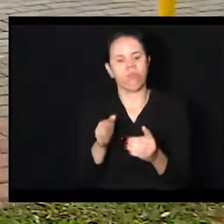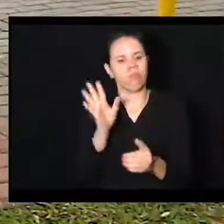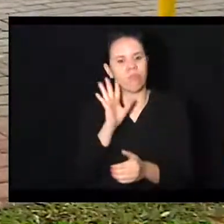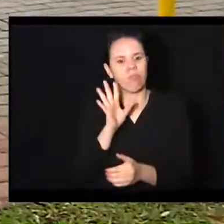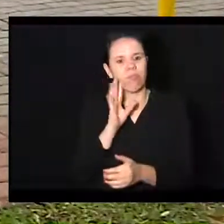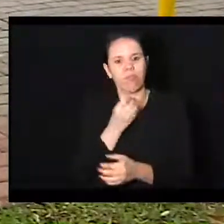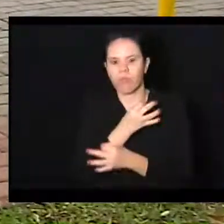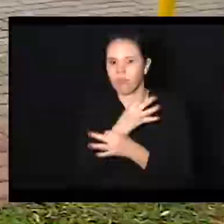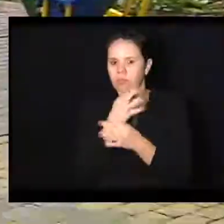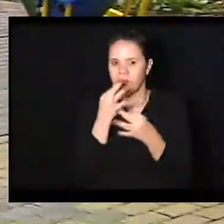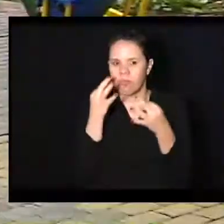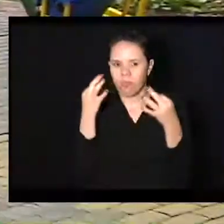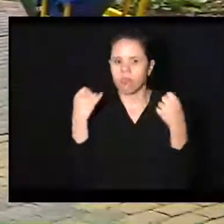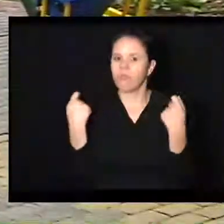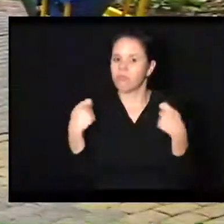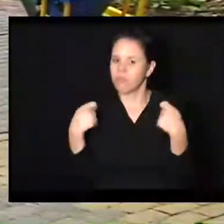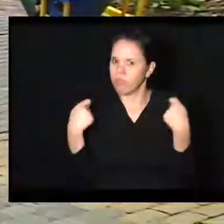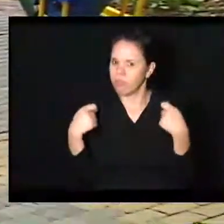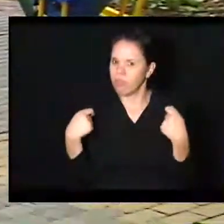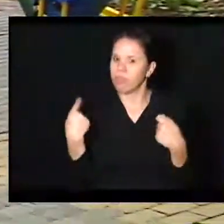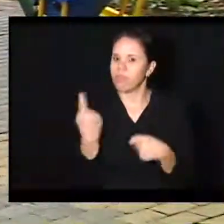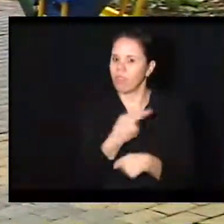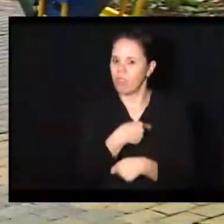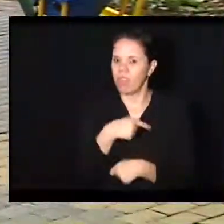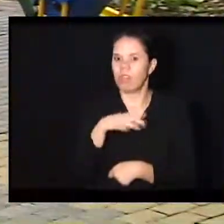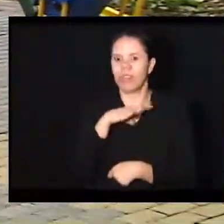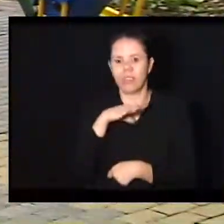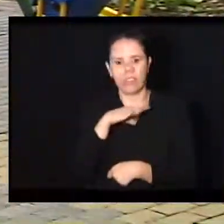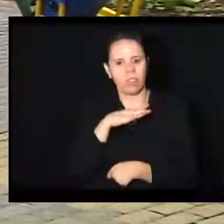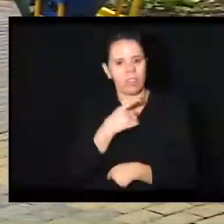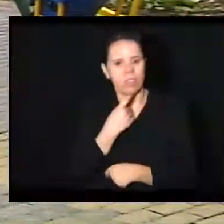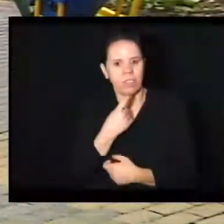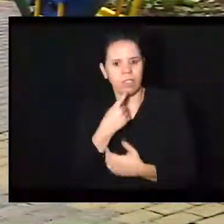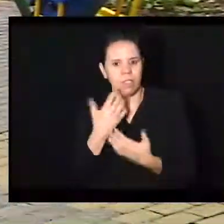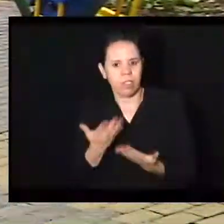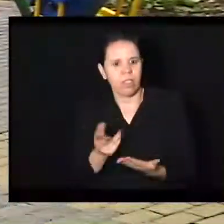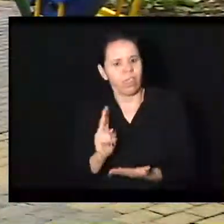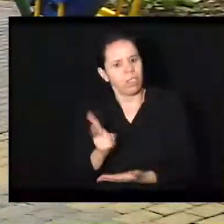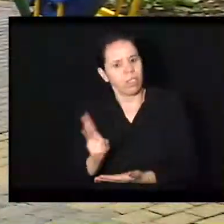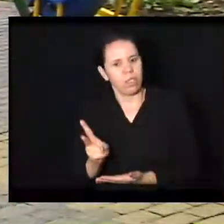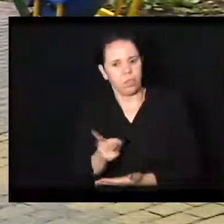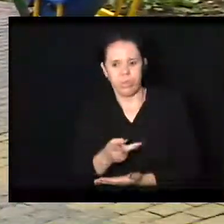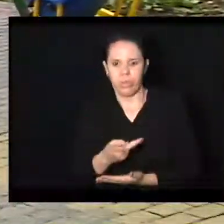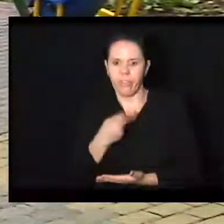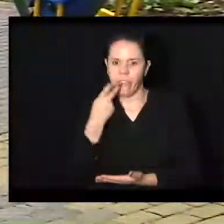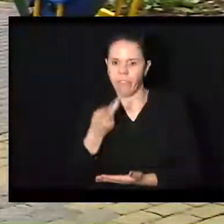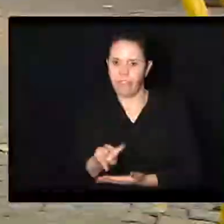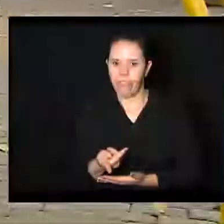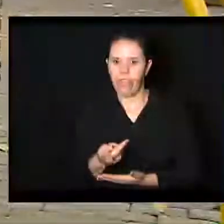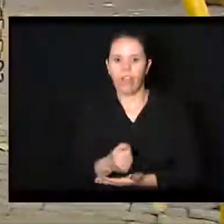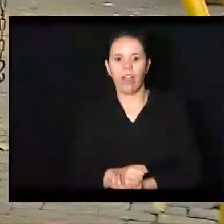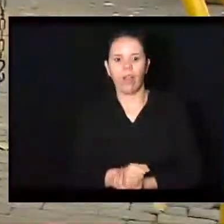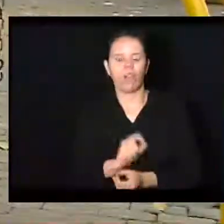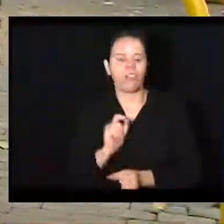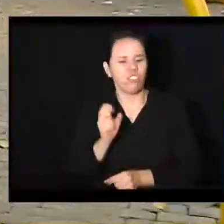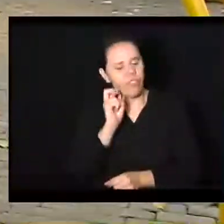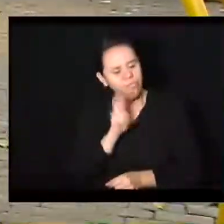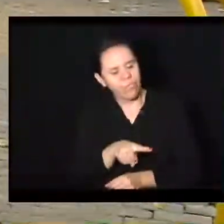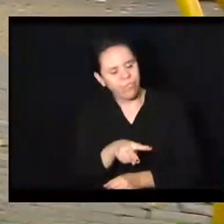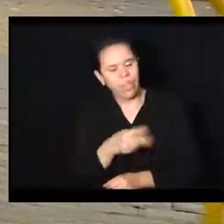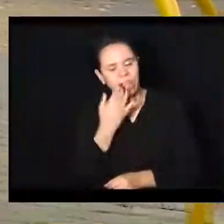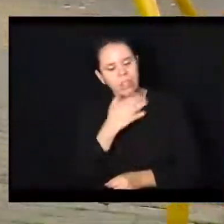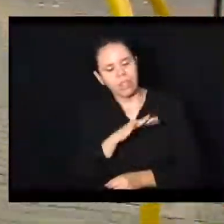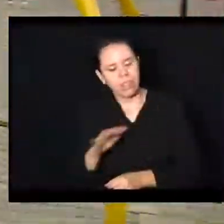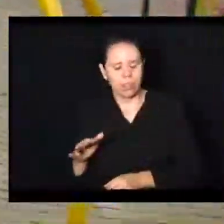é realmente necessário para a nossa cidade de Campinas. Todas as vezes eu falo que eu já vi crianças